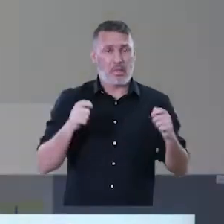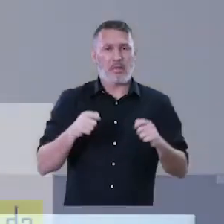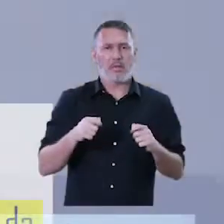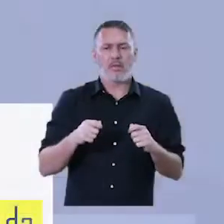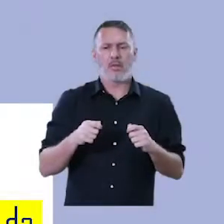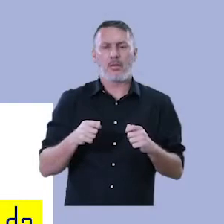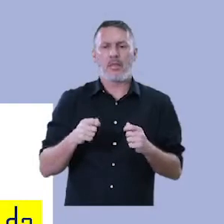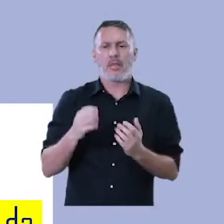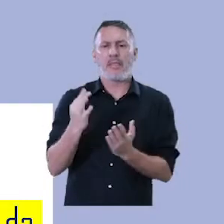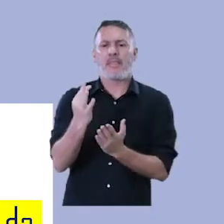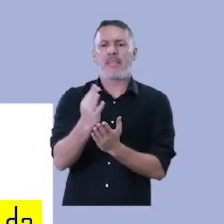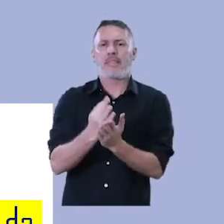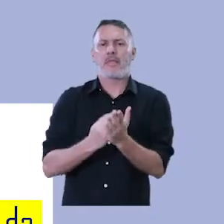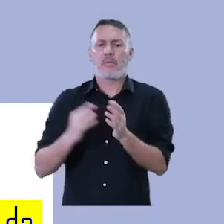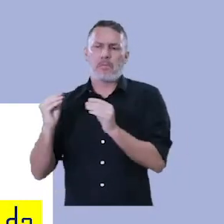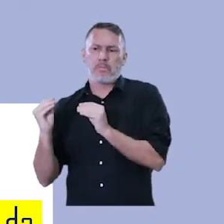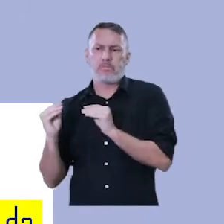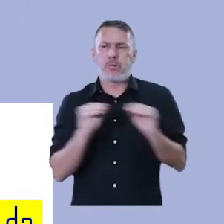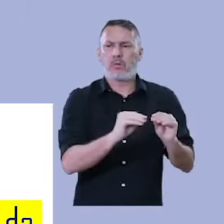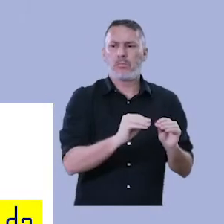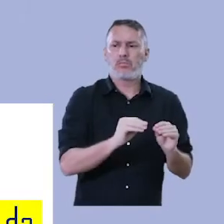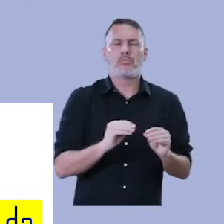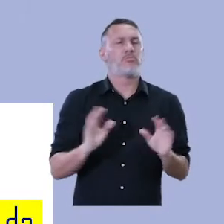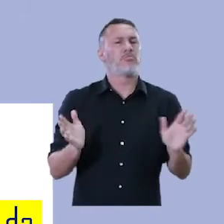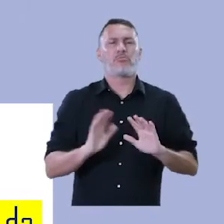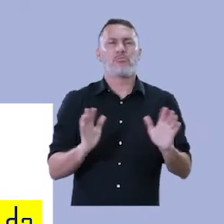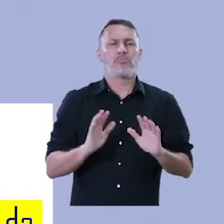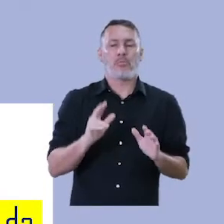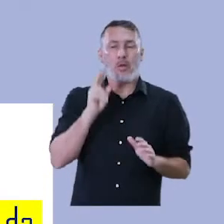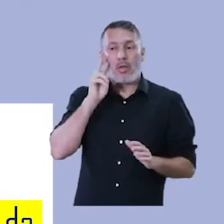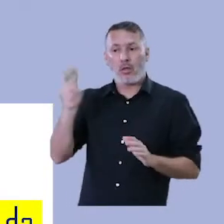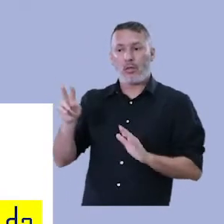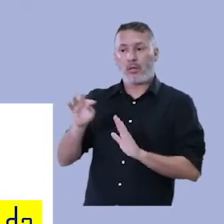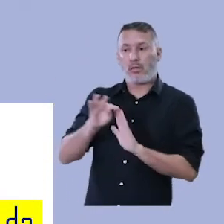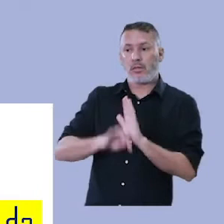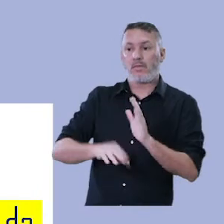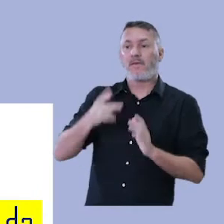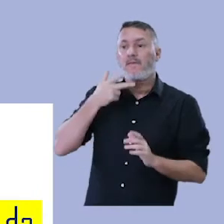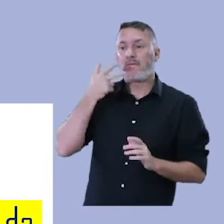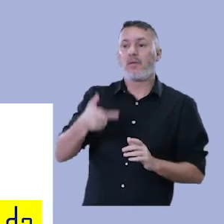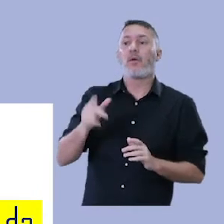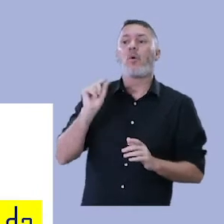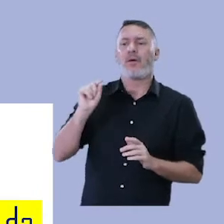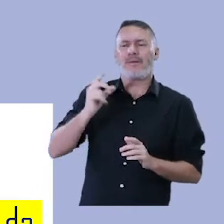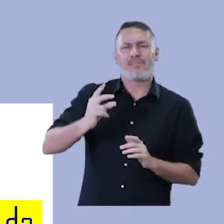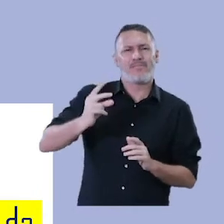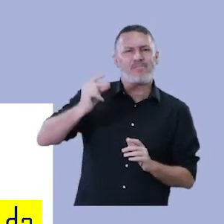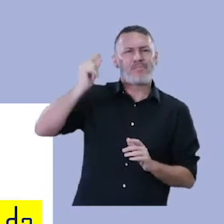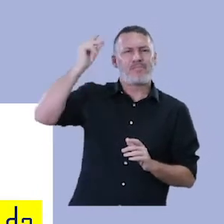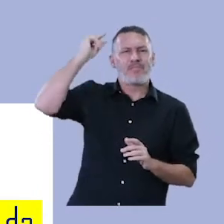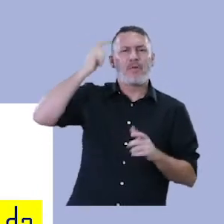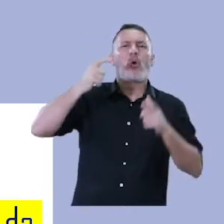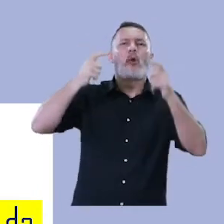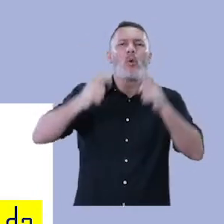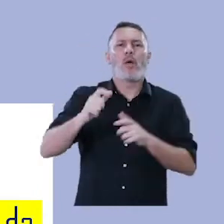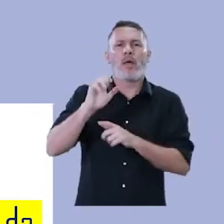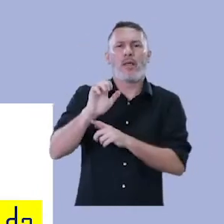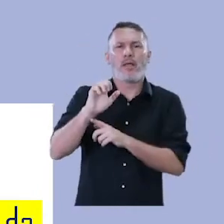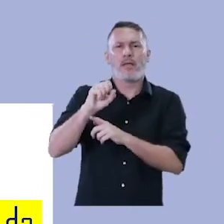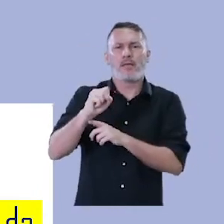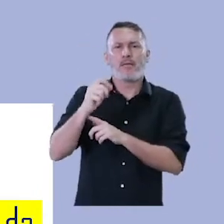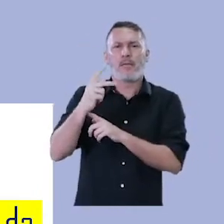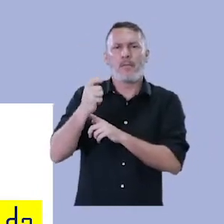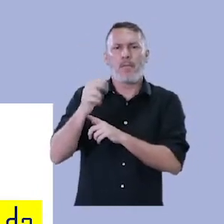o texto. Mas ele começa, na antiga polis de Esparta, havia a prática da eugenia, ou seja,